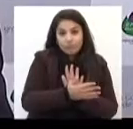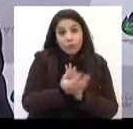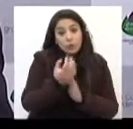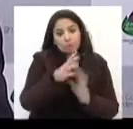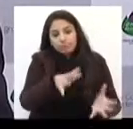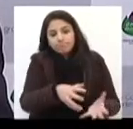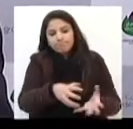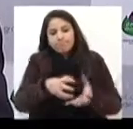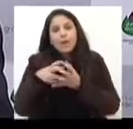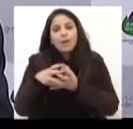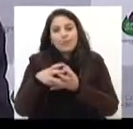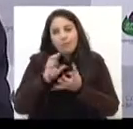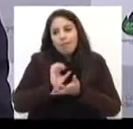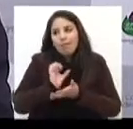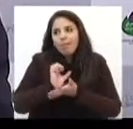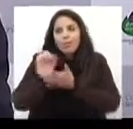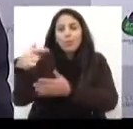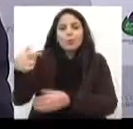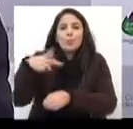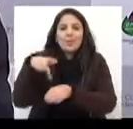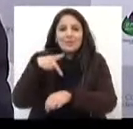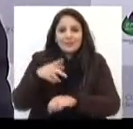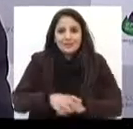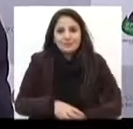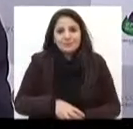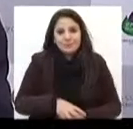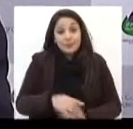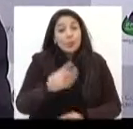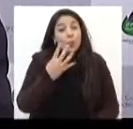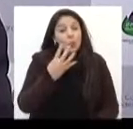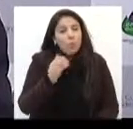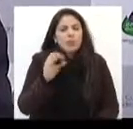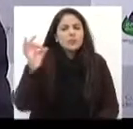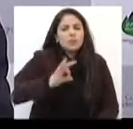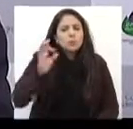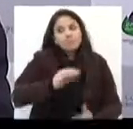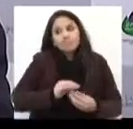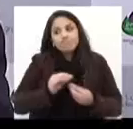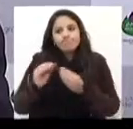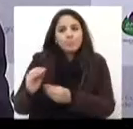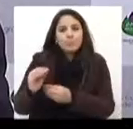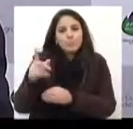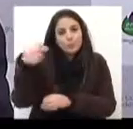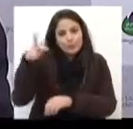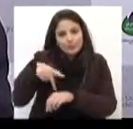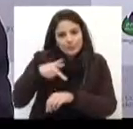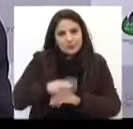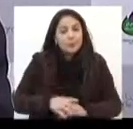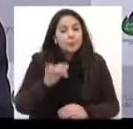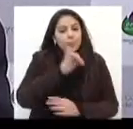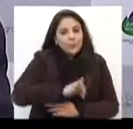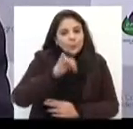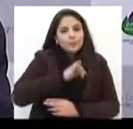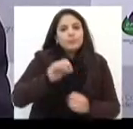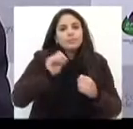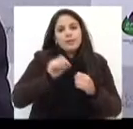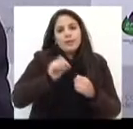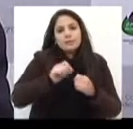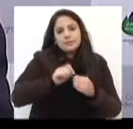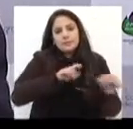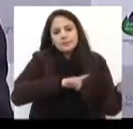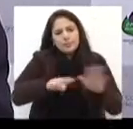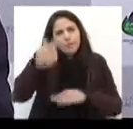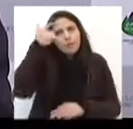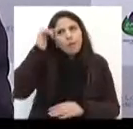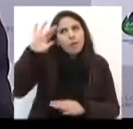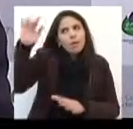ou capturados, sendo que 40% disso vai para o exterior. Então é importante que se faça na Semana do Meio Ambiente